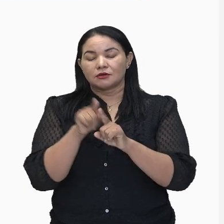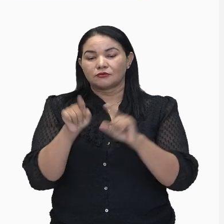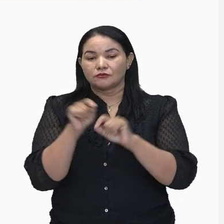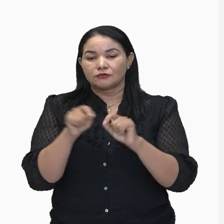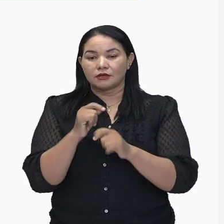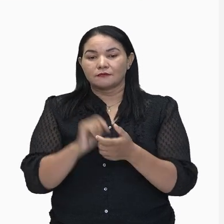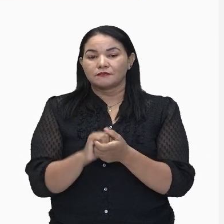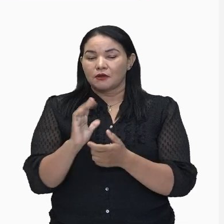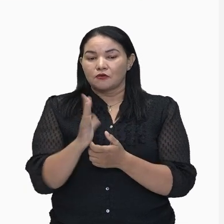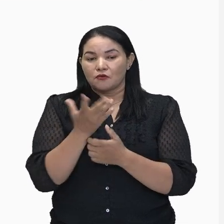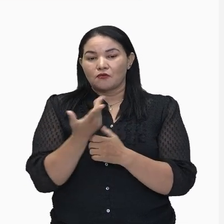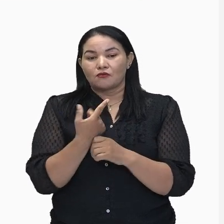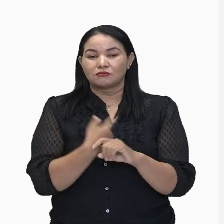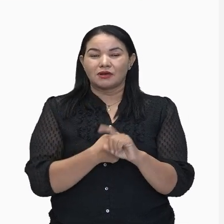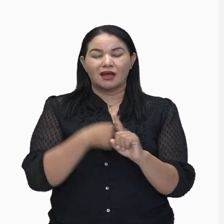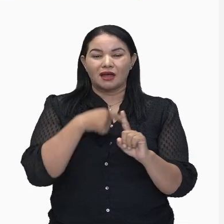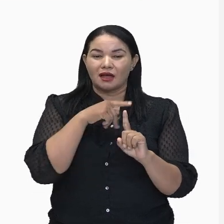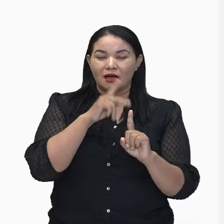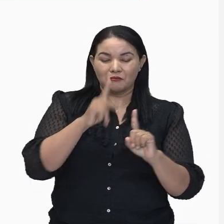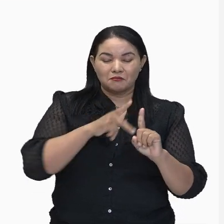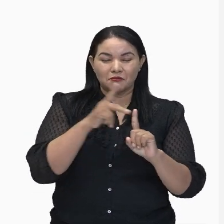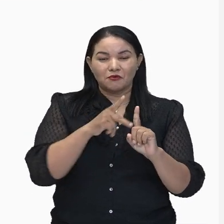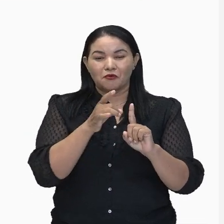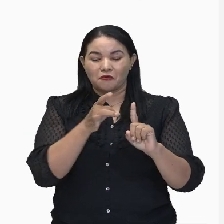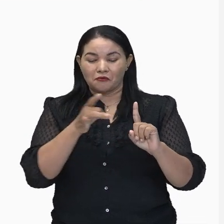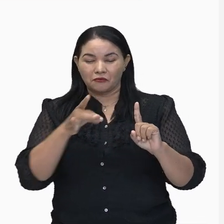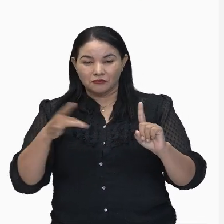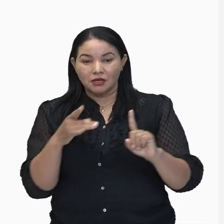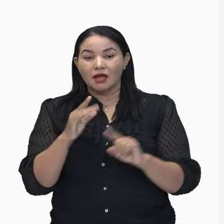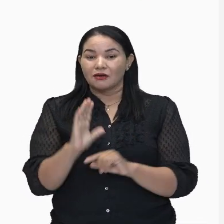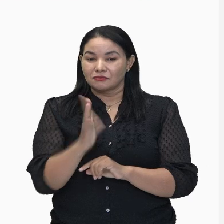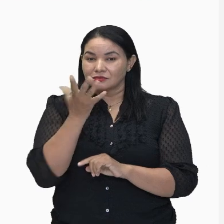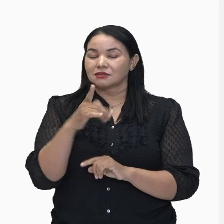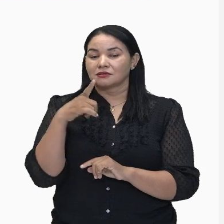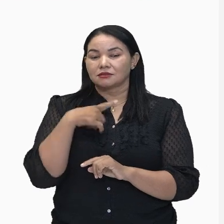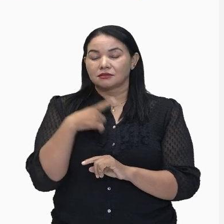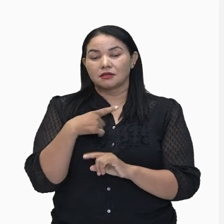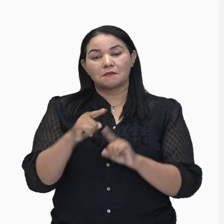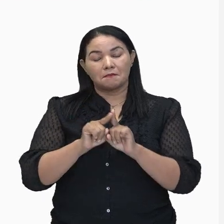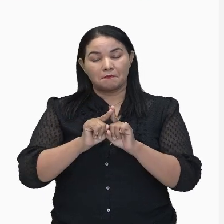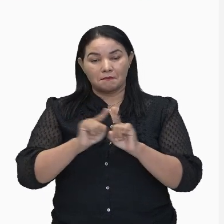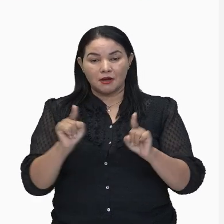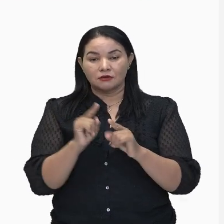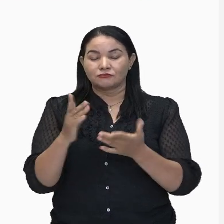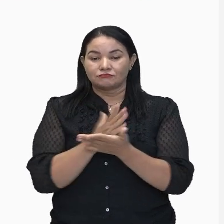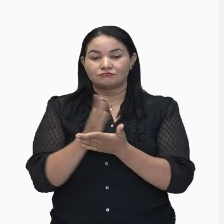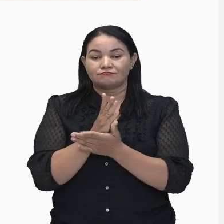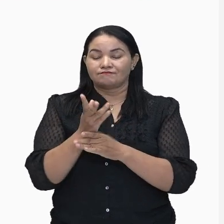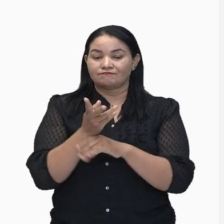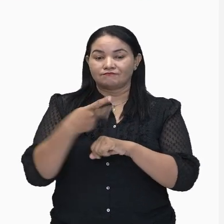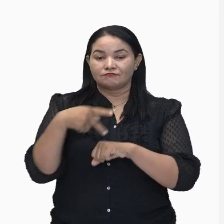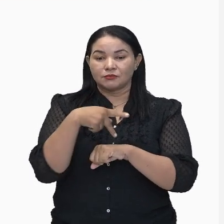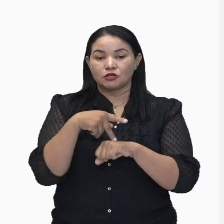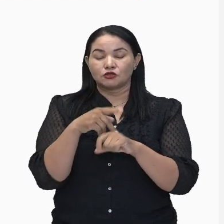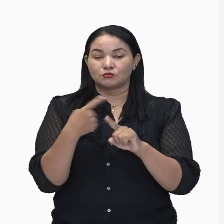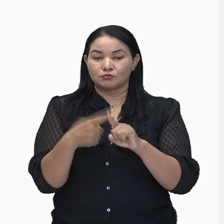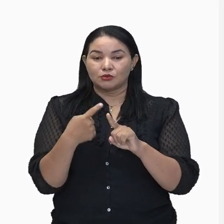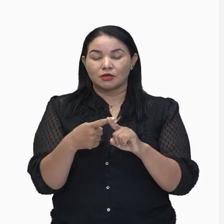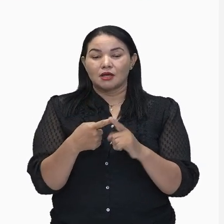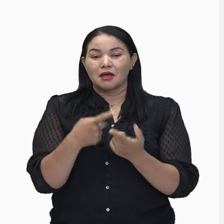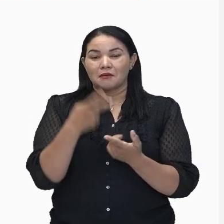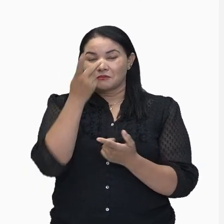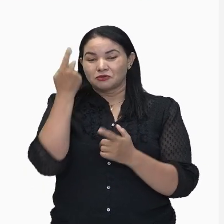de xenofobia no continente europeu, ainda existe muita xenofobia, né, essa aversão realmente ao estrangeiro, mas são